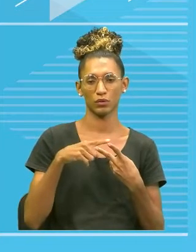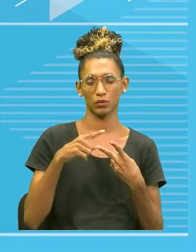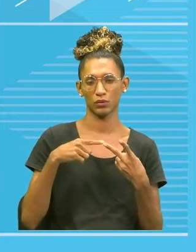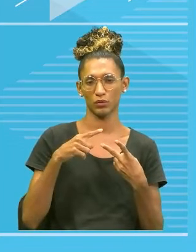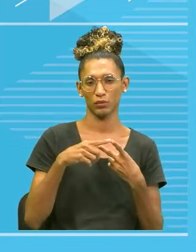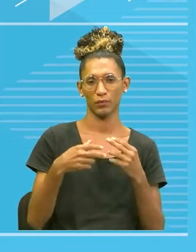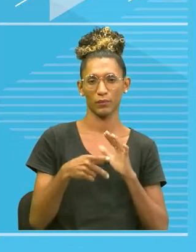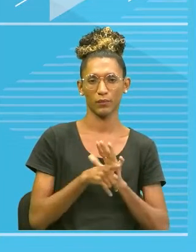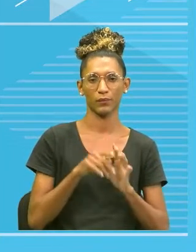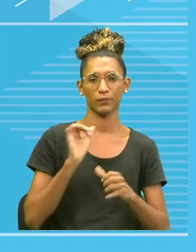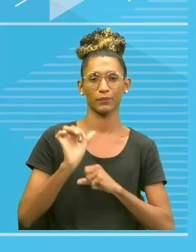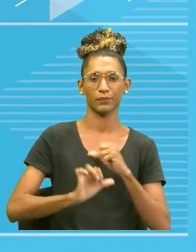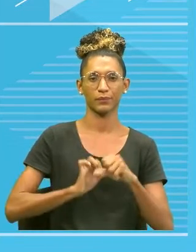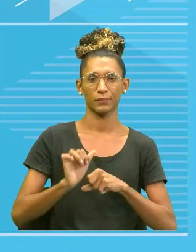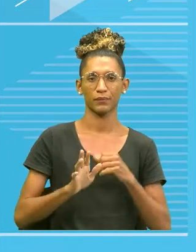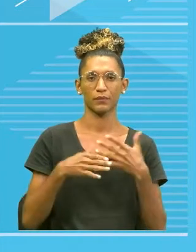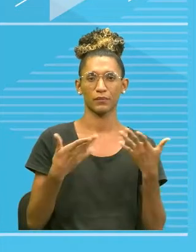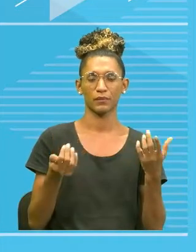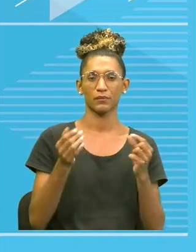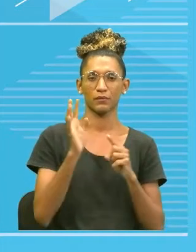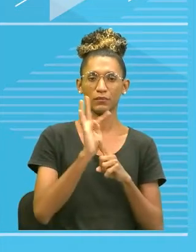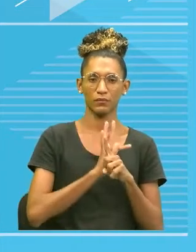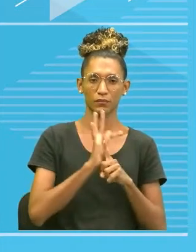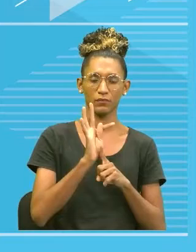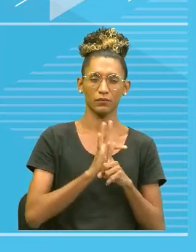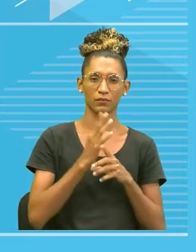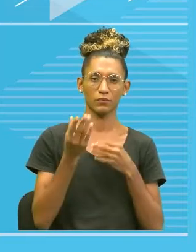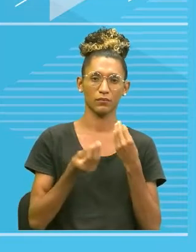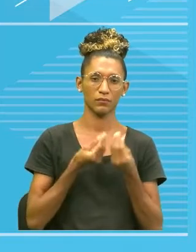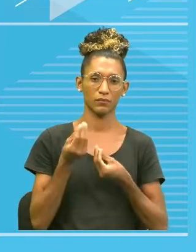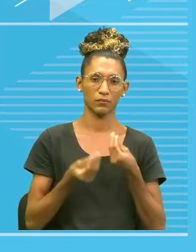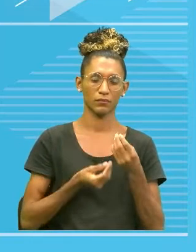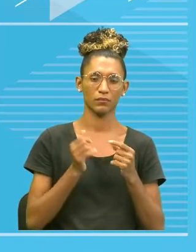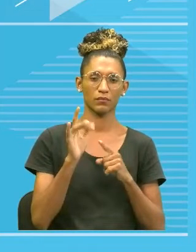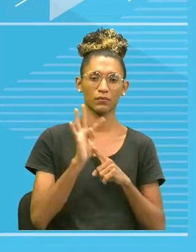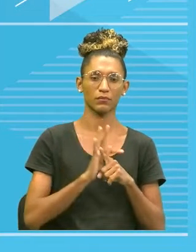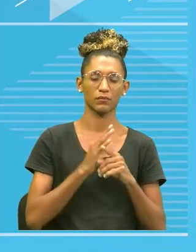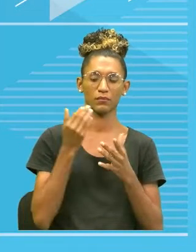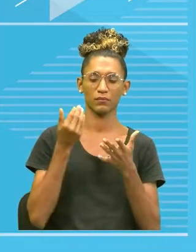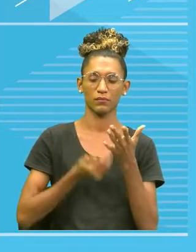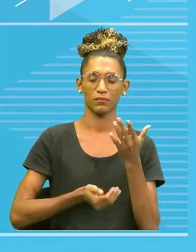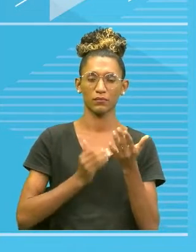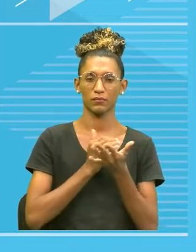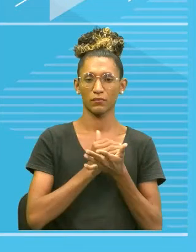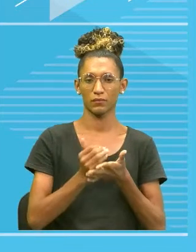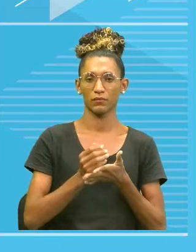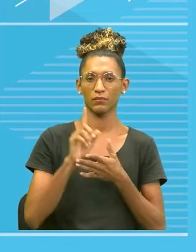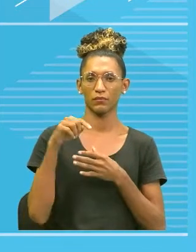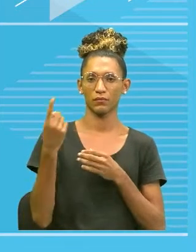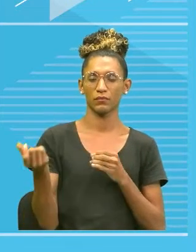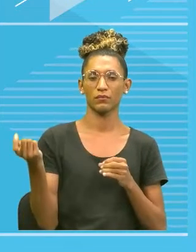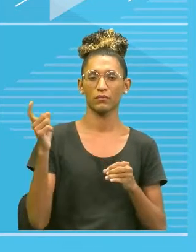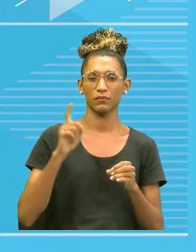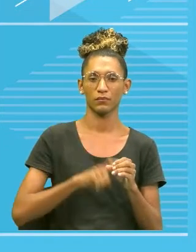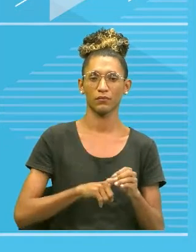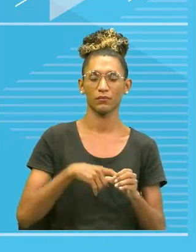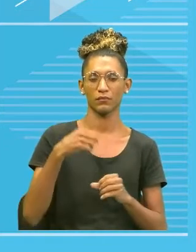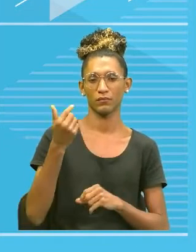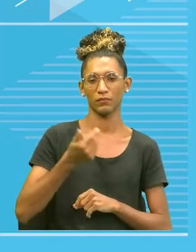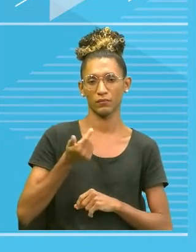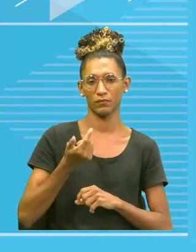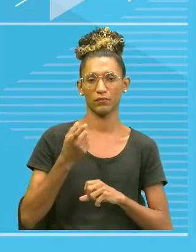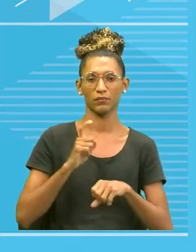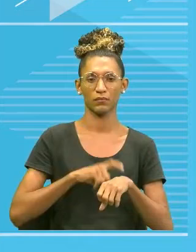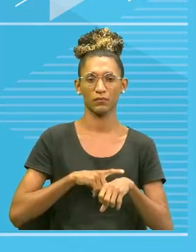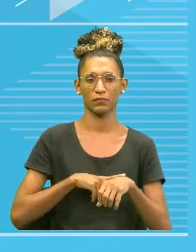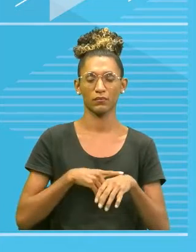volume constante. E as temperaturas? Bom, a temperatura que eu perco no começo me é devolvida no segundo momento do